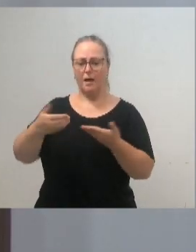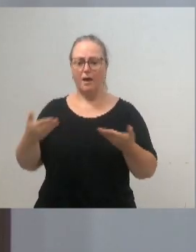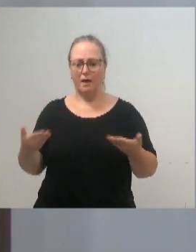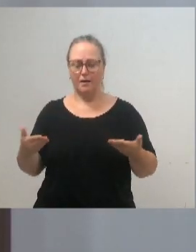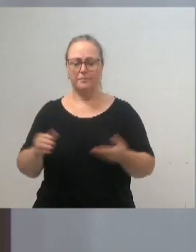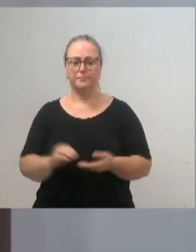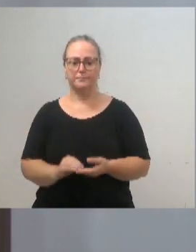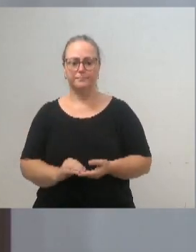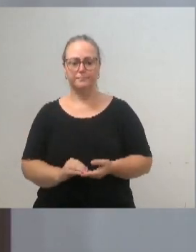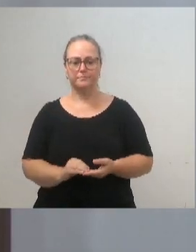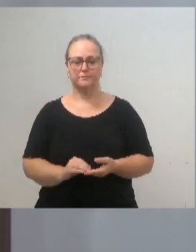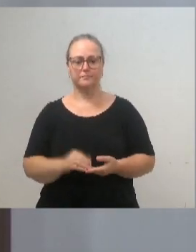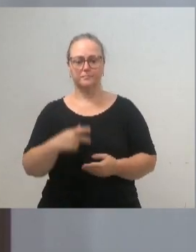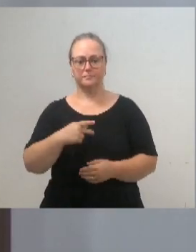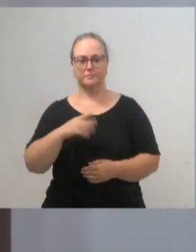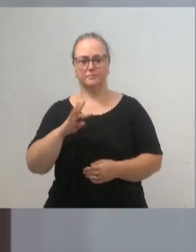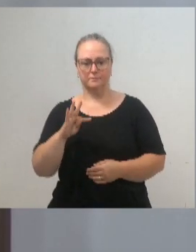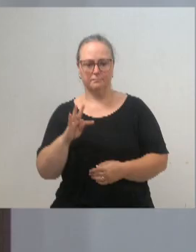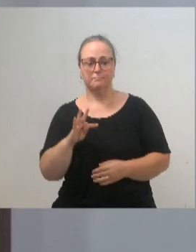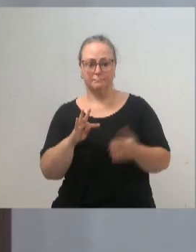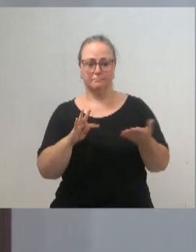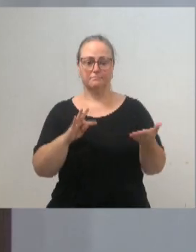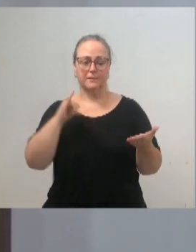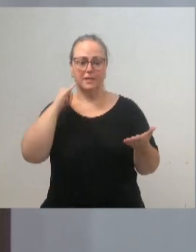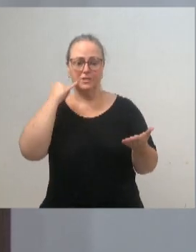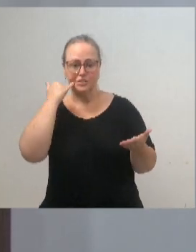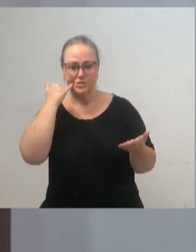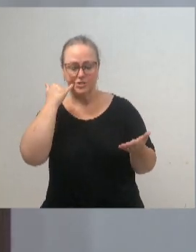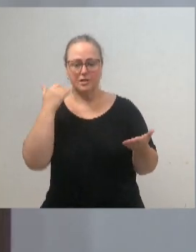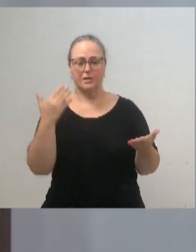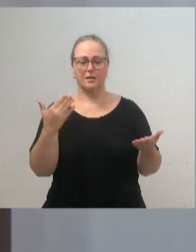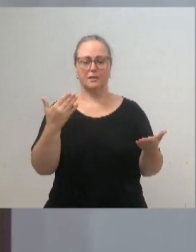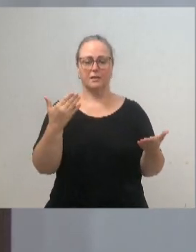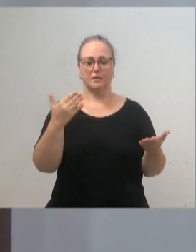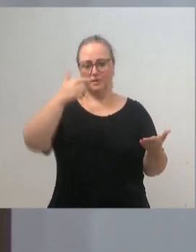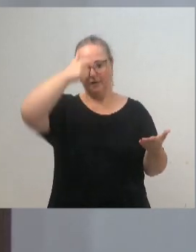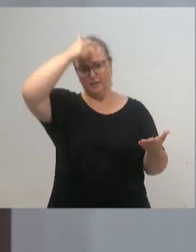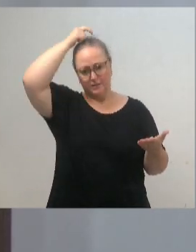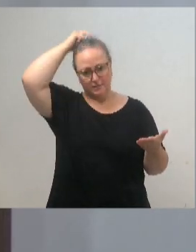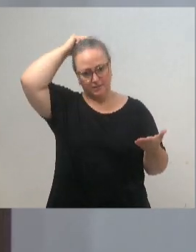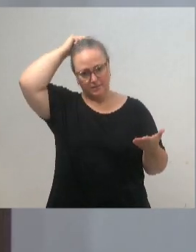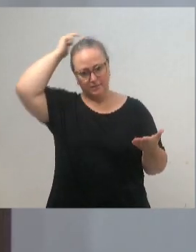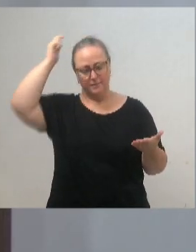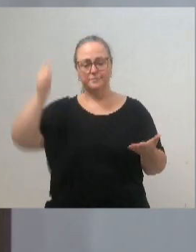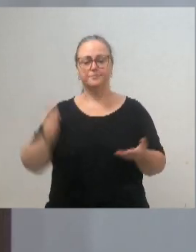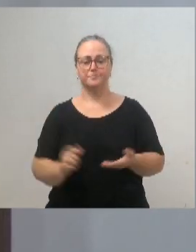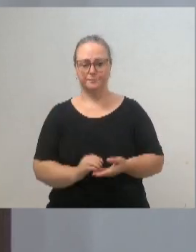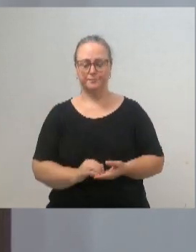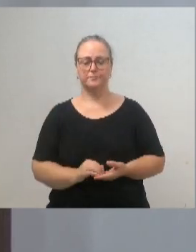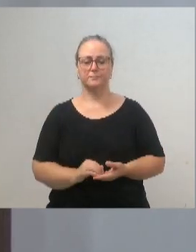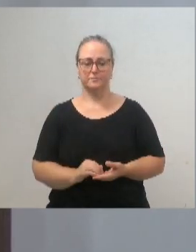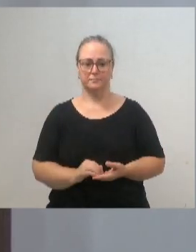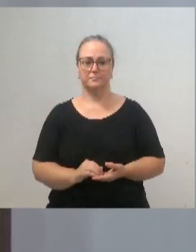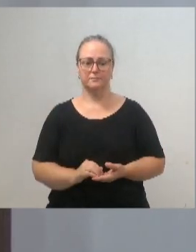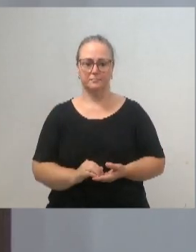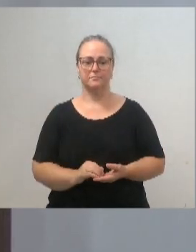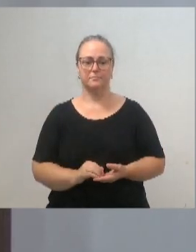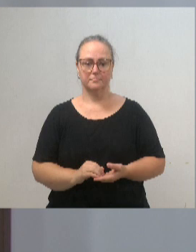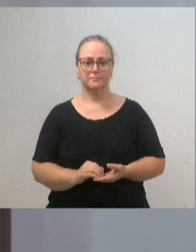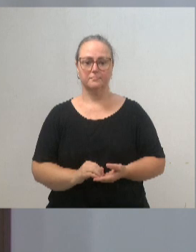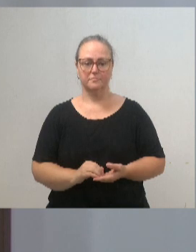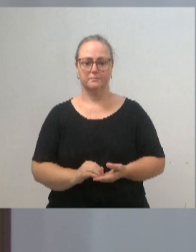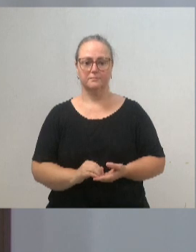vereadores do PT, vereador Jean Volpato, vereador Adriano Pereira. O